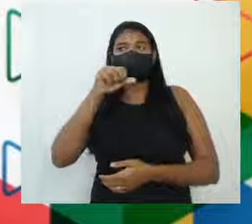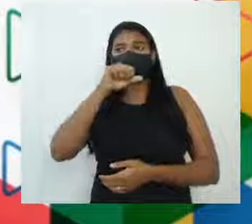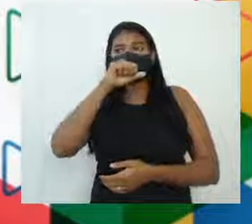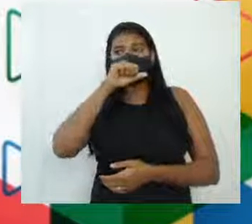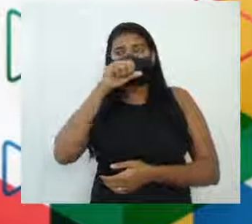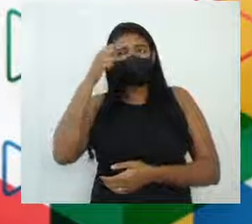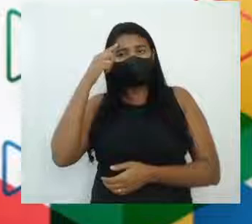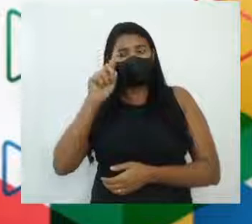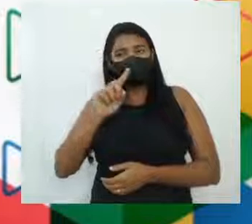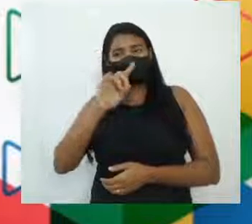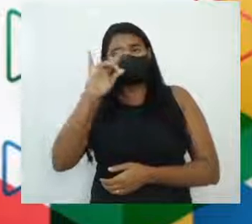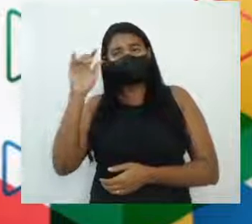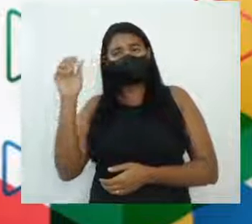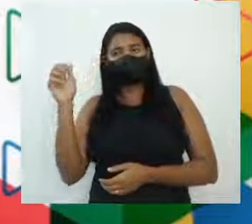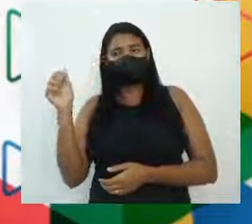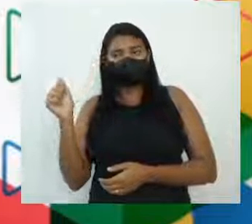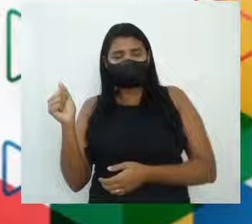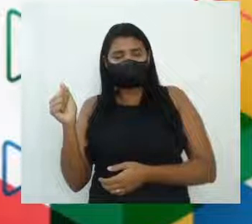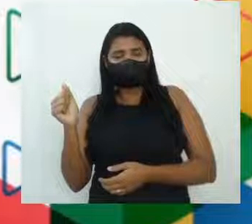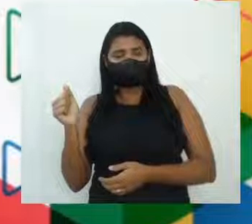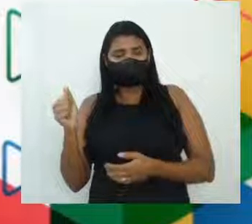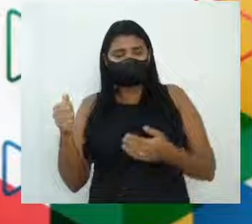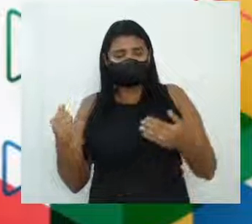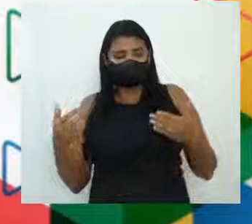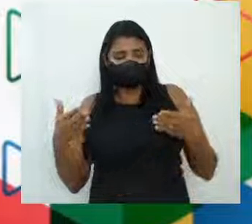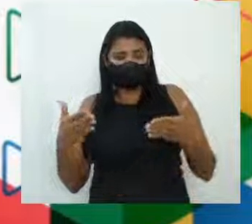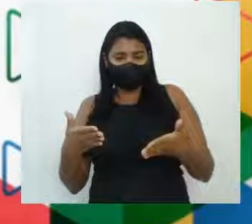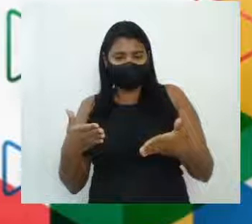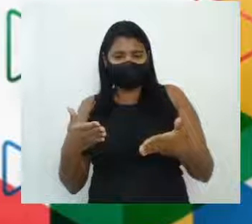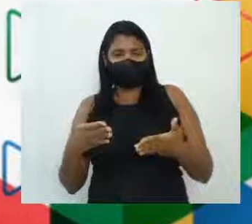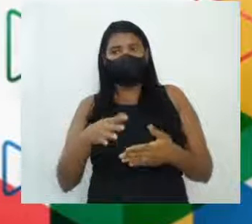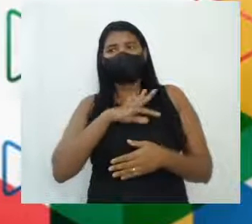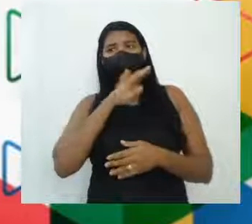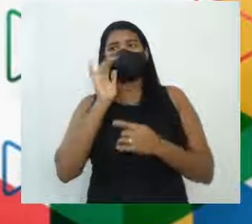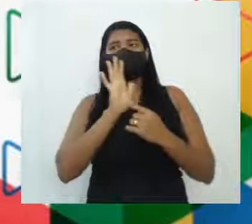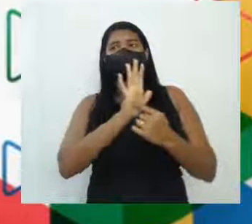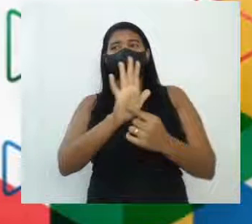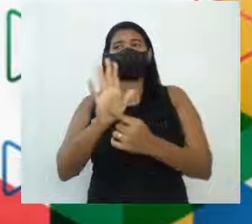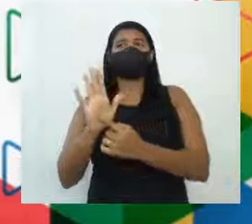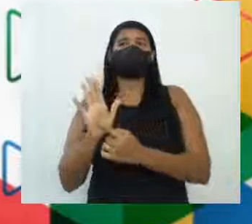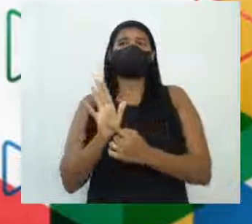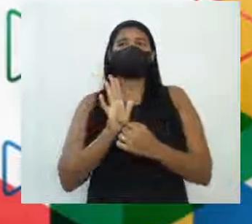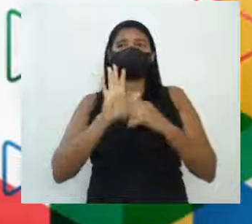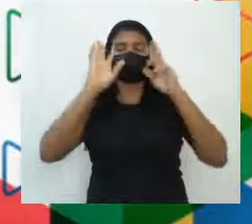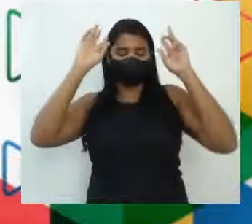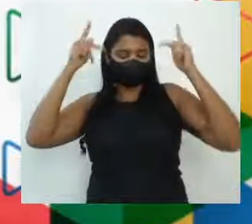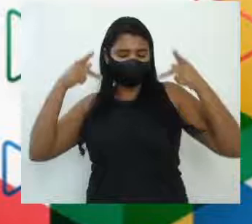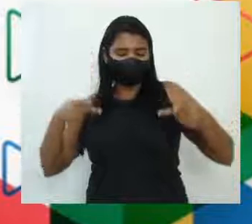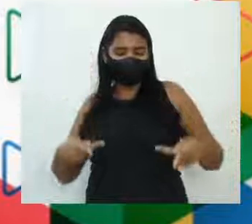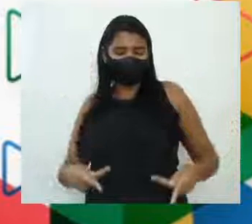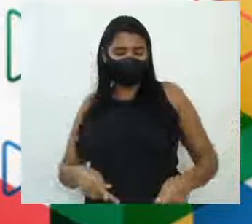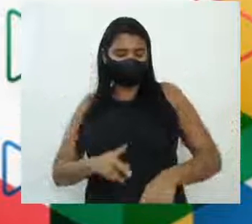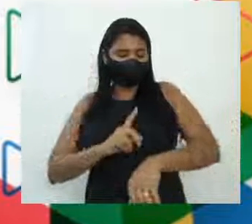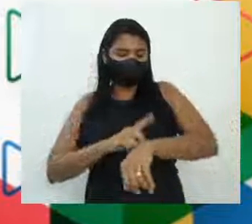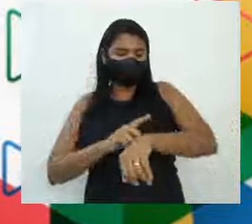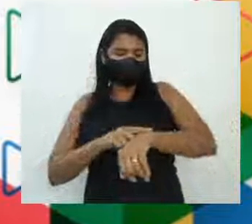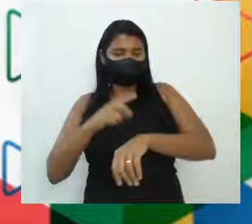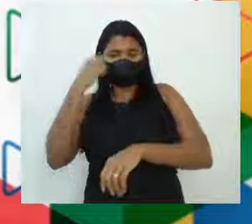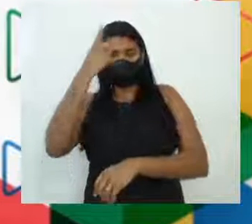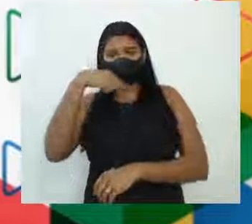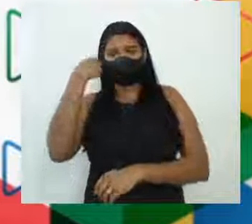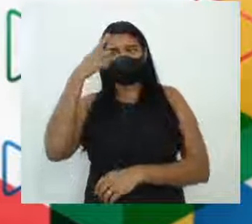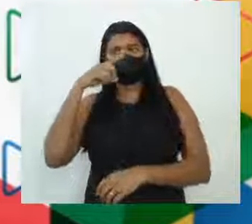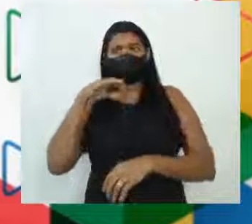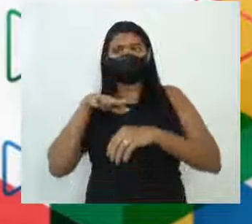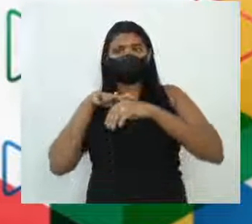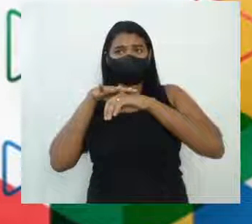o dia, Odete se mantém em condição animal, se revelando humana somente por algumas horas à noite, que é quando